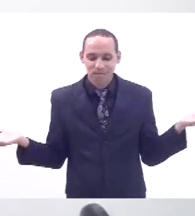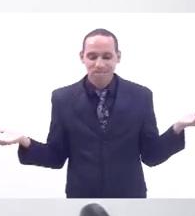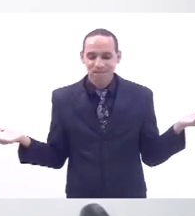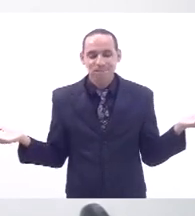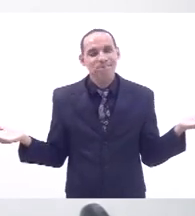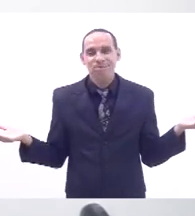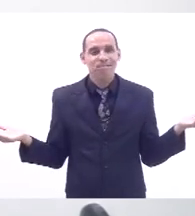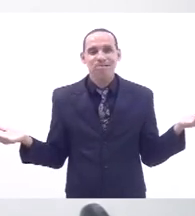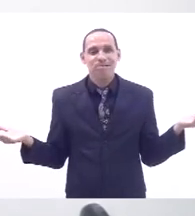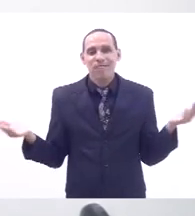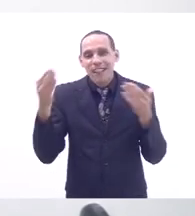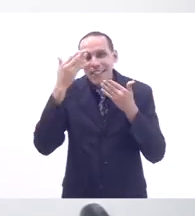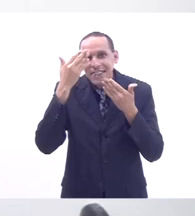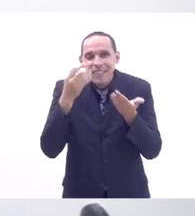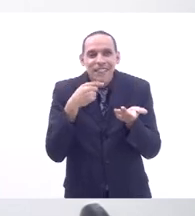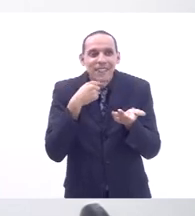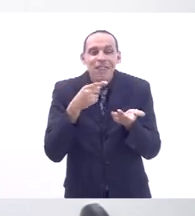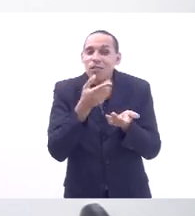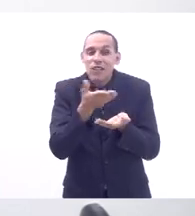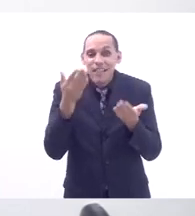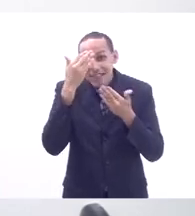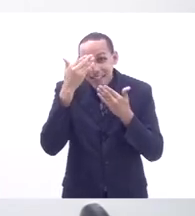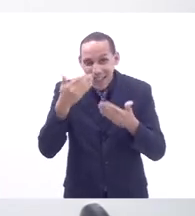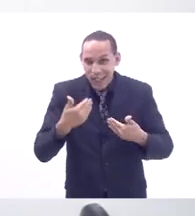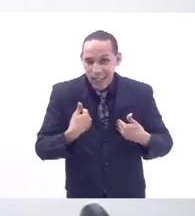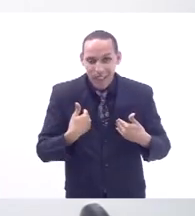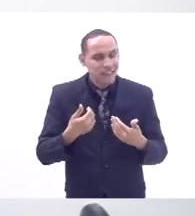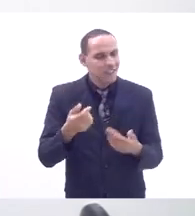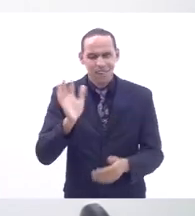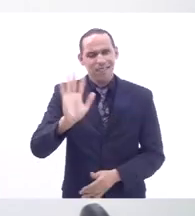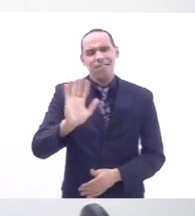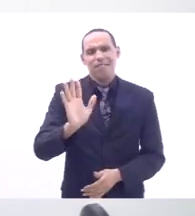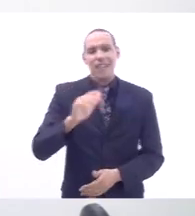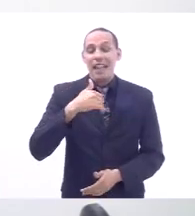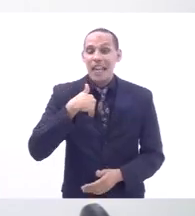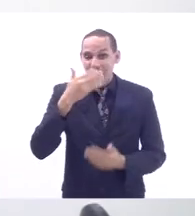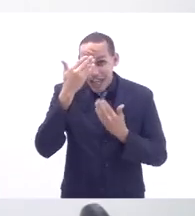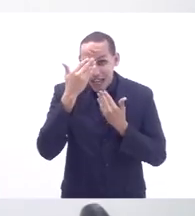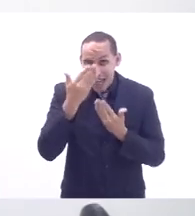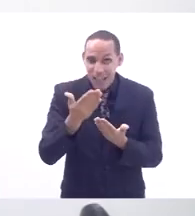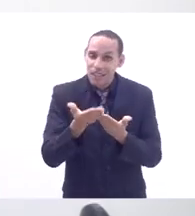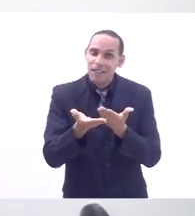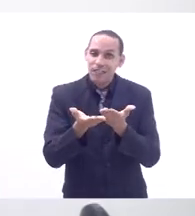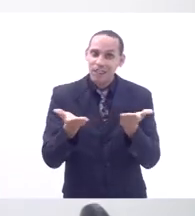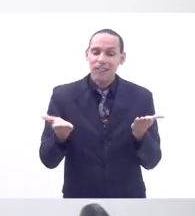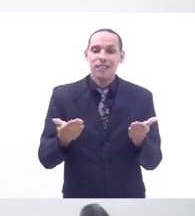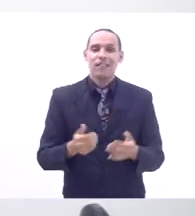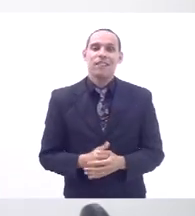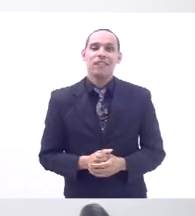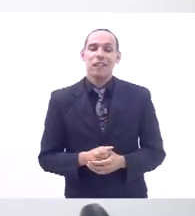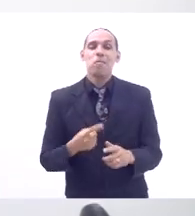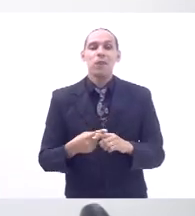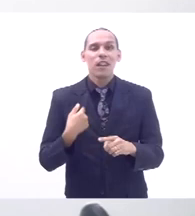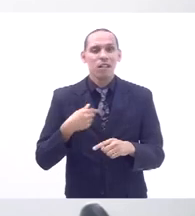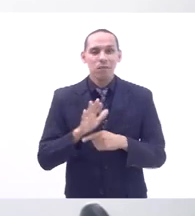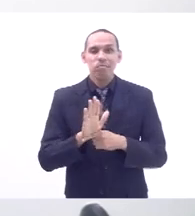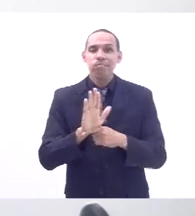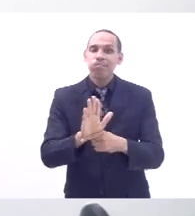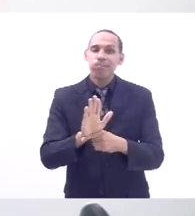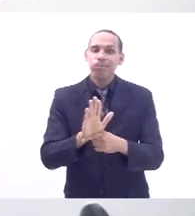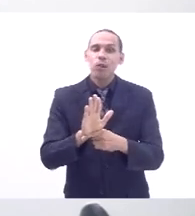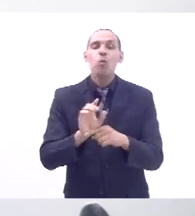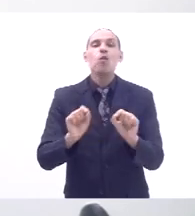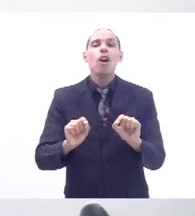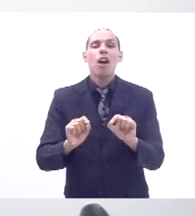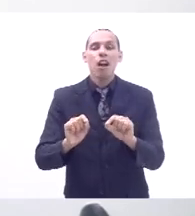não tenho o que agradecer. Quer dizer, vocês não têm que me agradecer. É eu que tenho que agradecer por ajudar o Estado